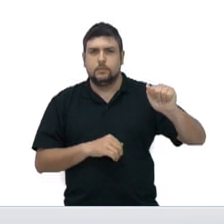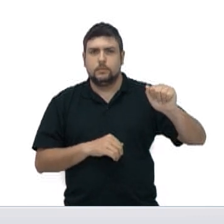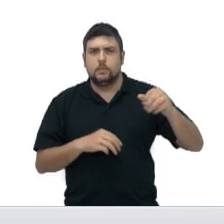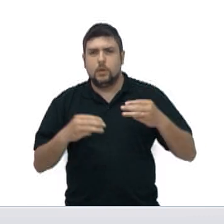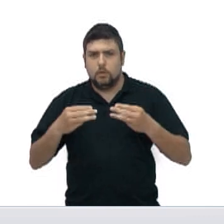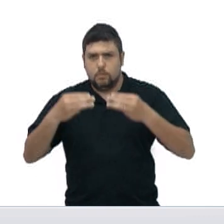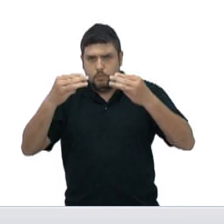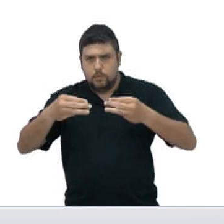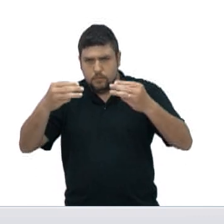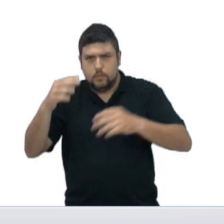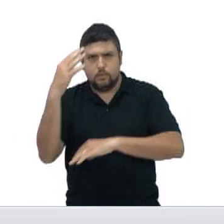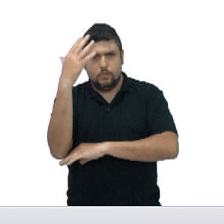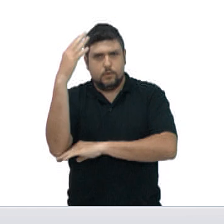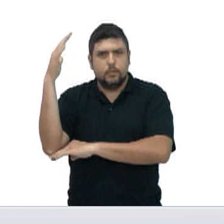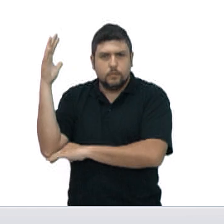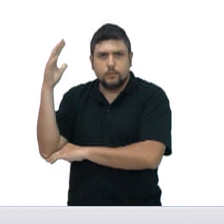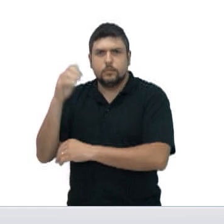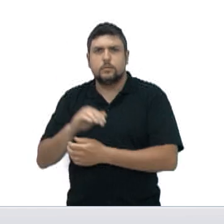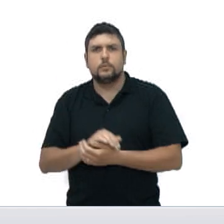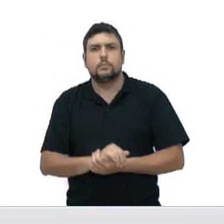Ministério do Meio Ambiente.